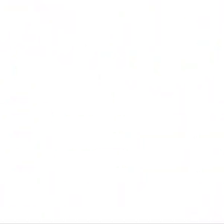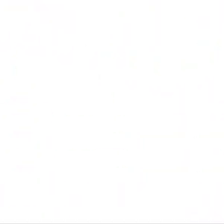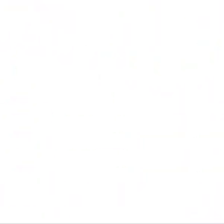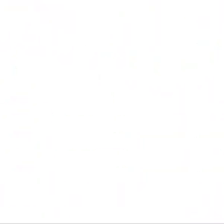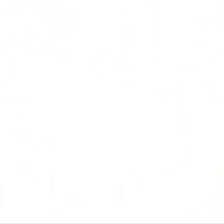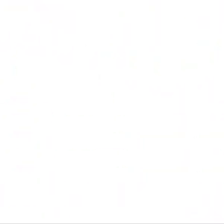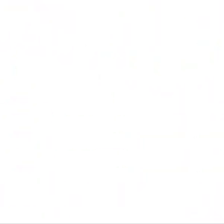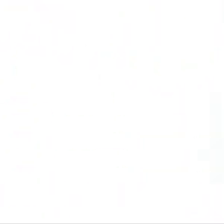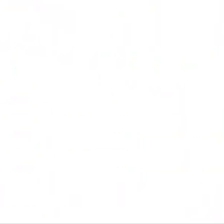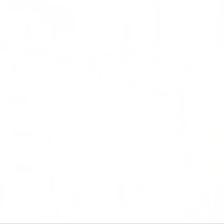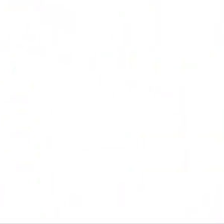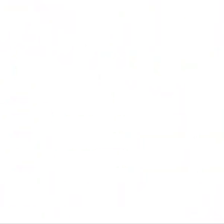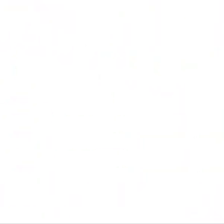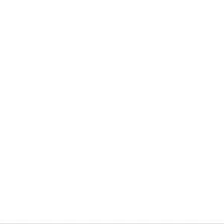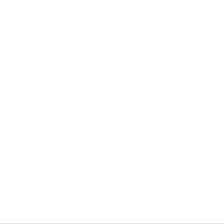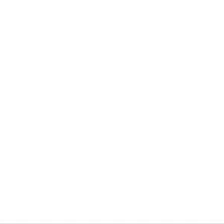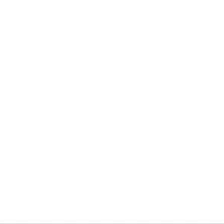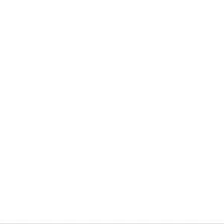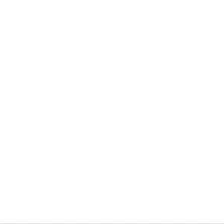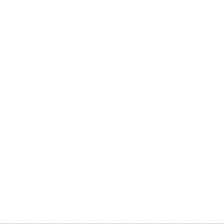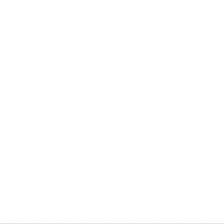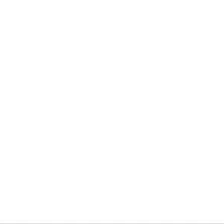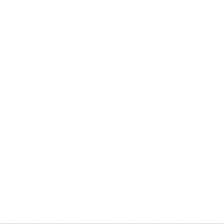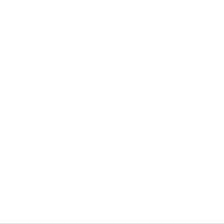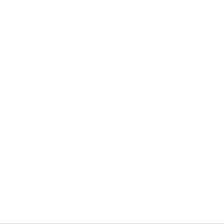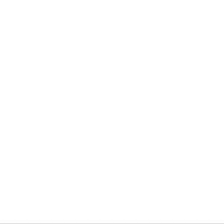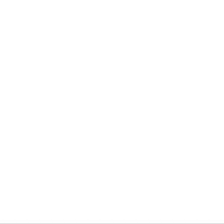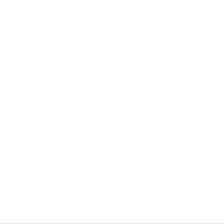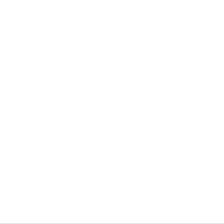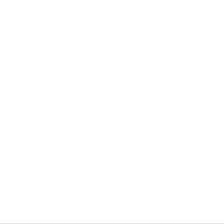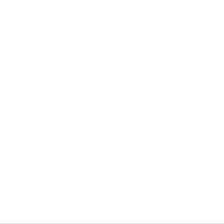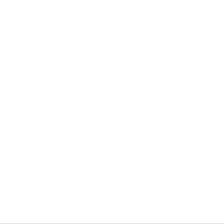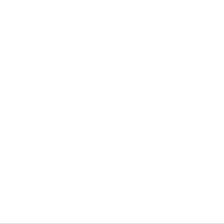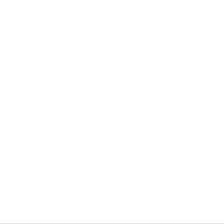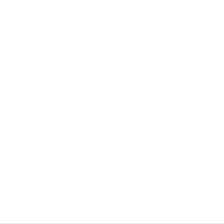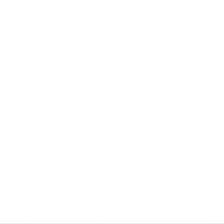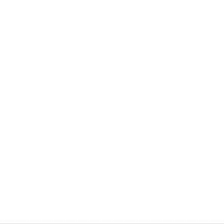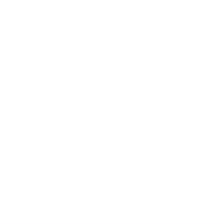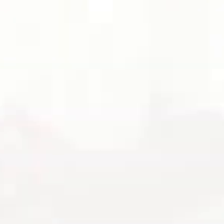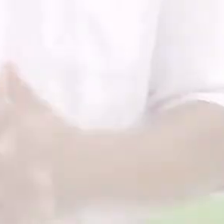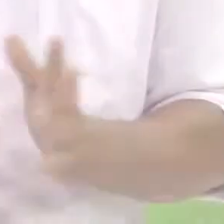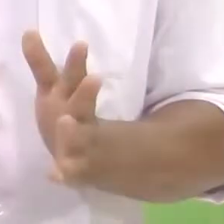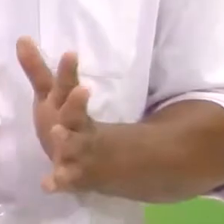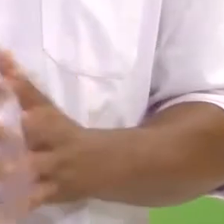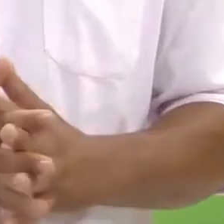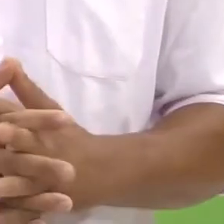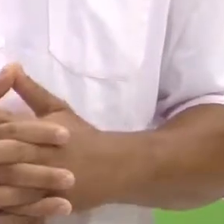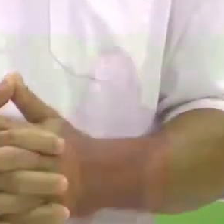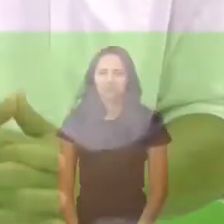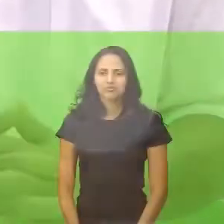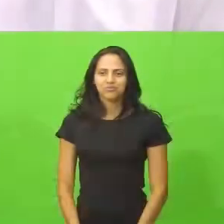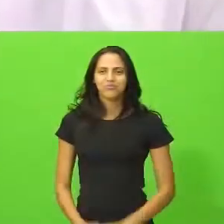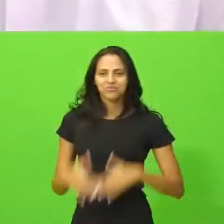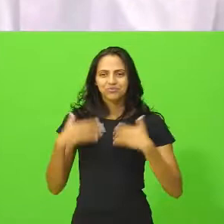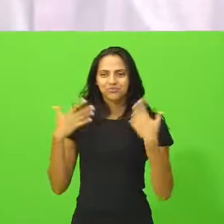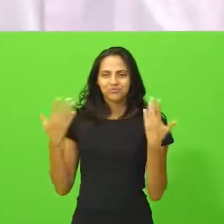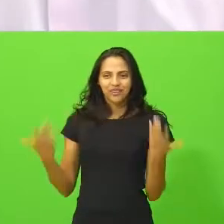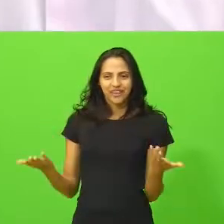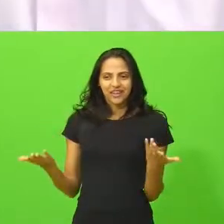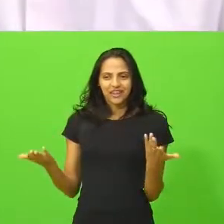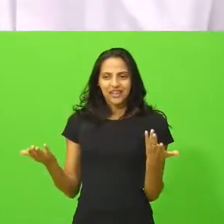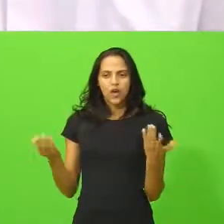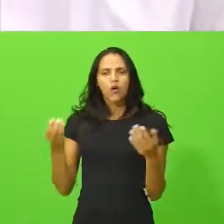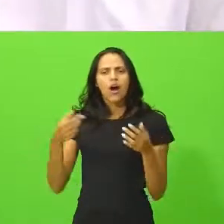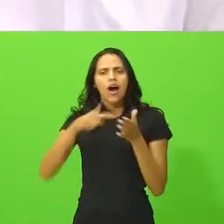tipo de poluente. Faça a sua parte. A mudança começa a partir de cada um de nós. Então, pessoal, esse